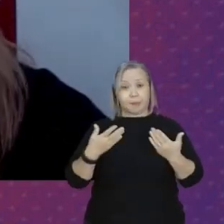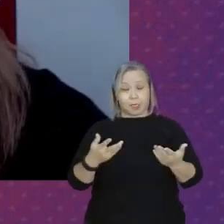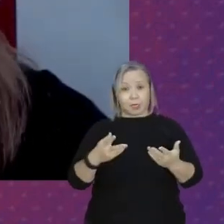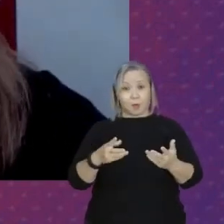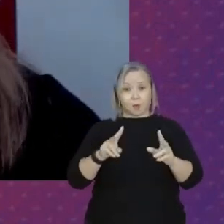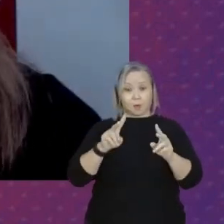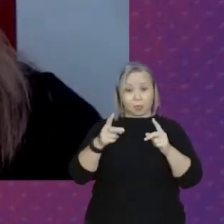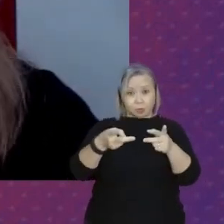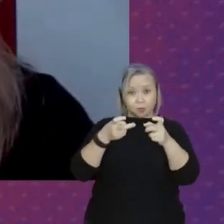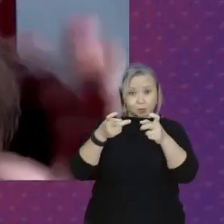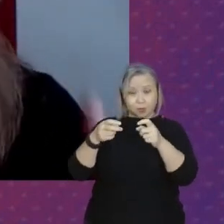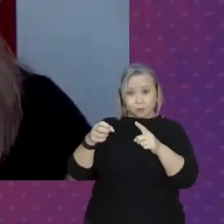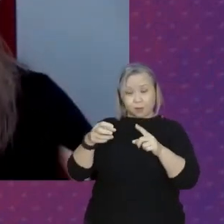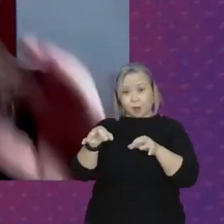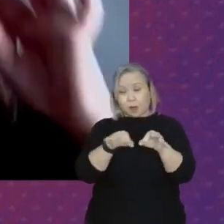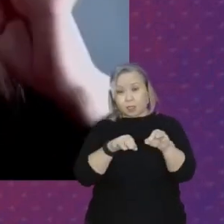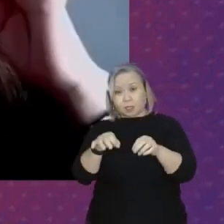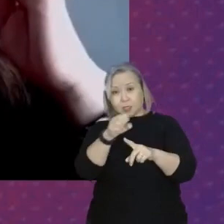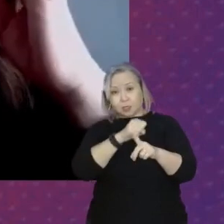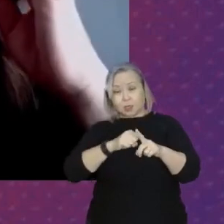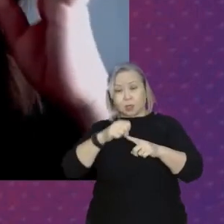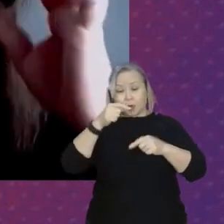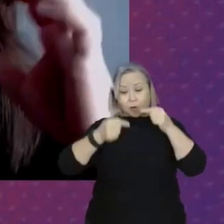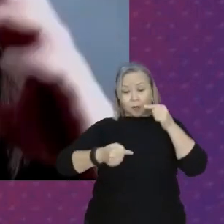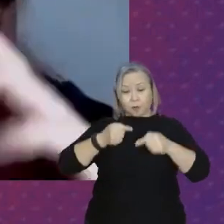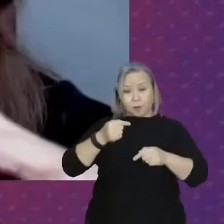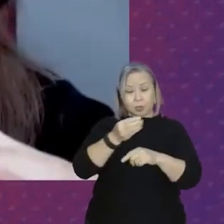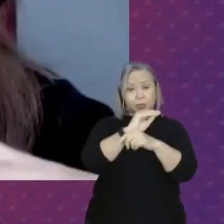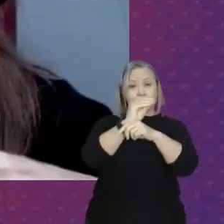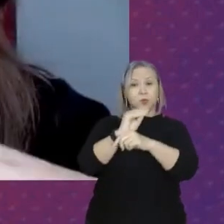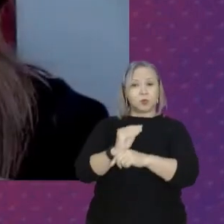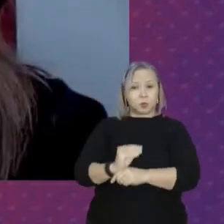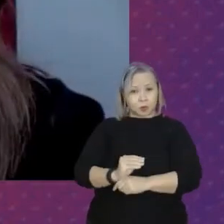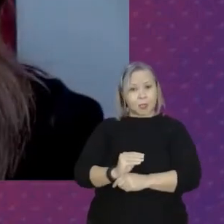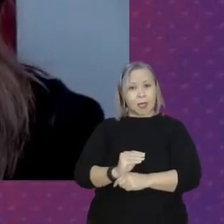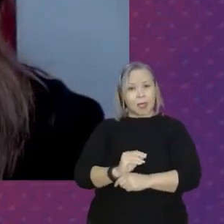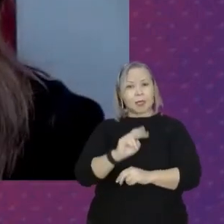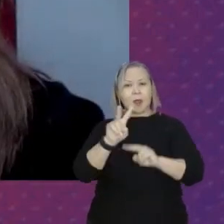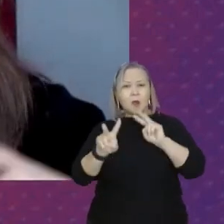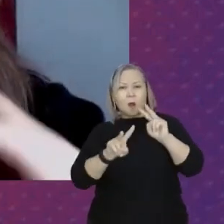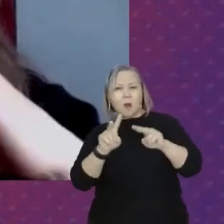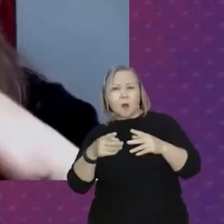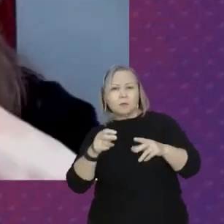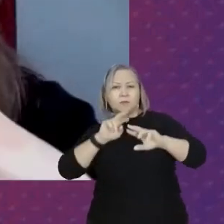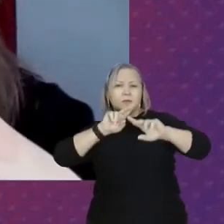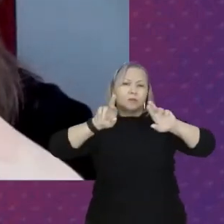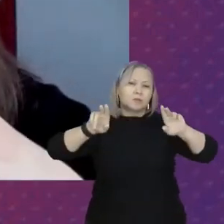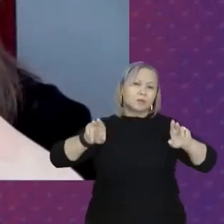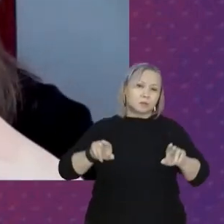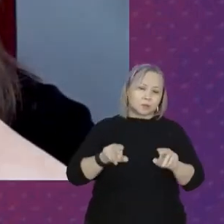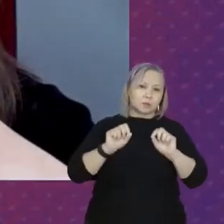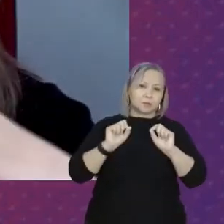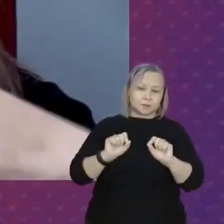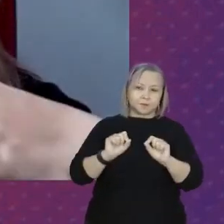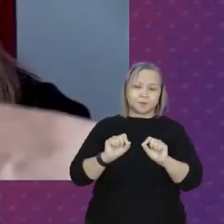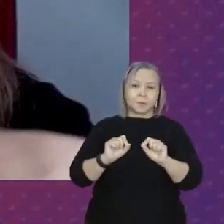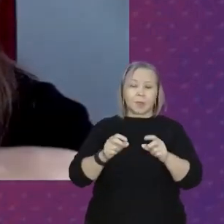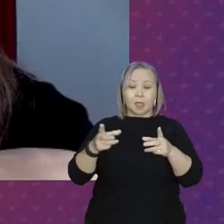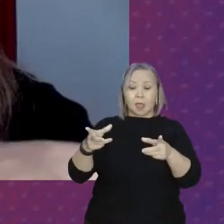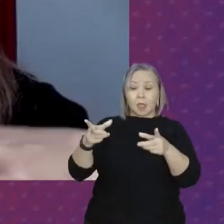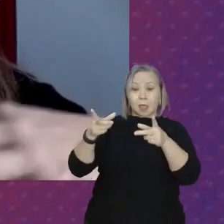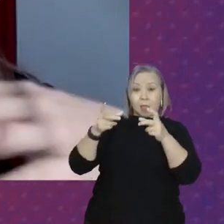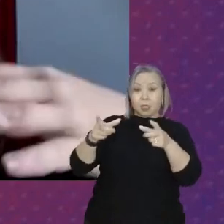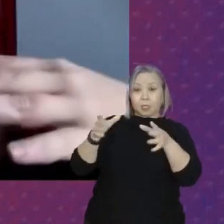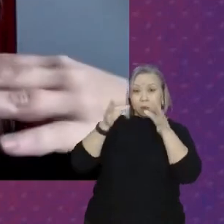para a organização social e política dos cuidados e olhar para esses dados, o que eu queria chamar a atenção para vocês são